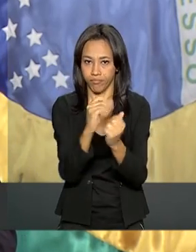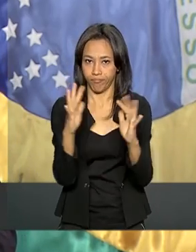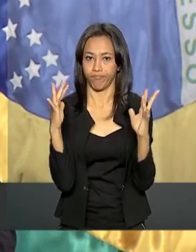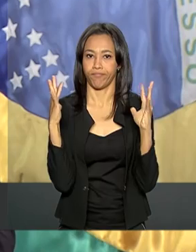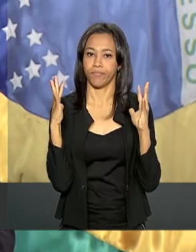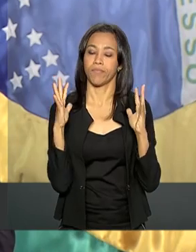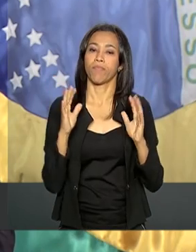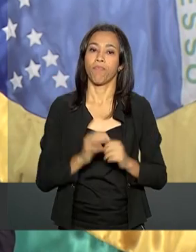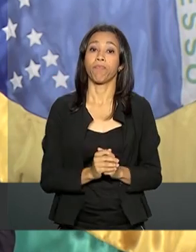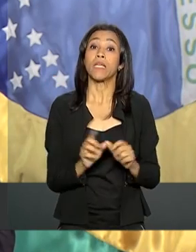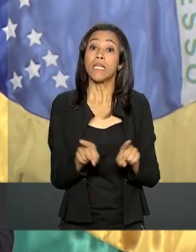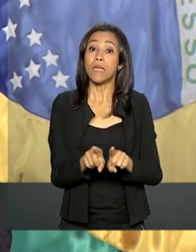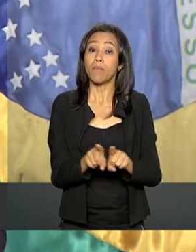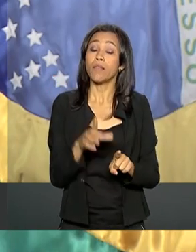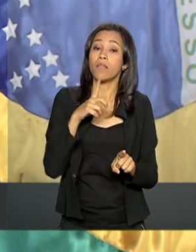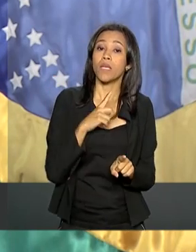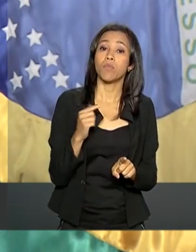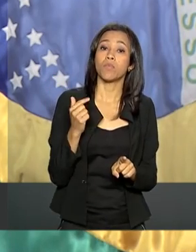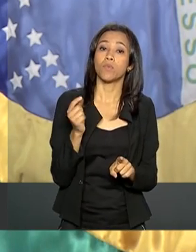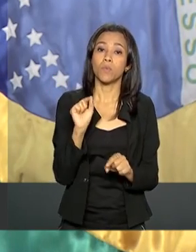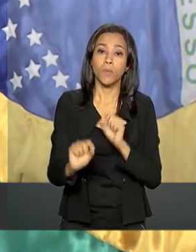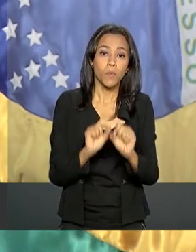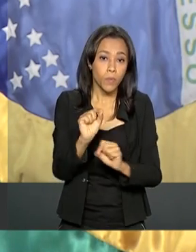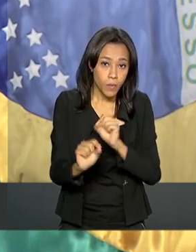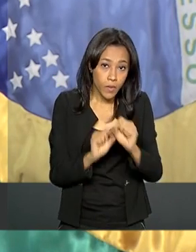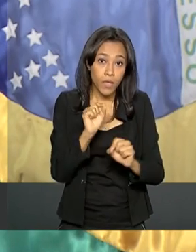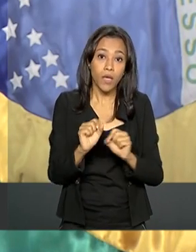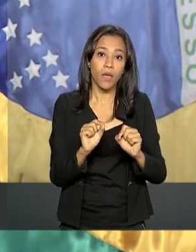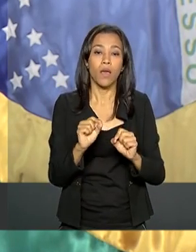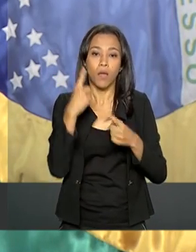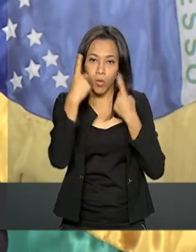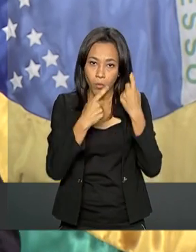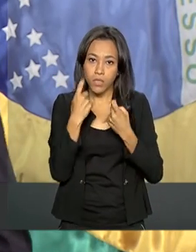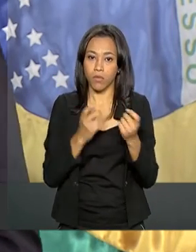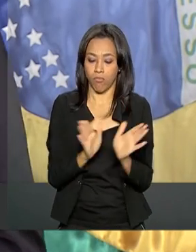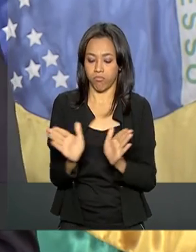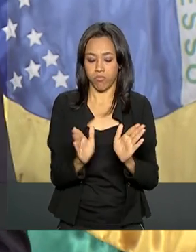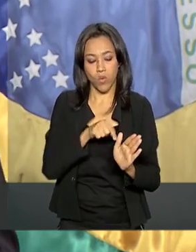juntamente com ela, temos a preocupação do desenvolvimento.